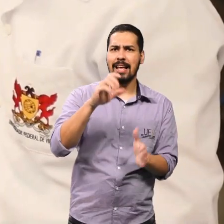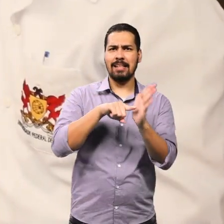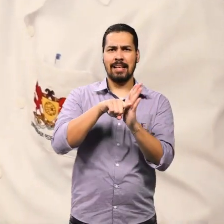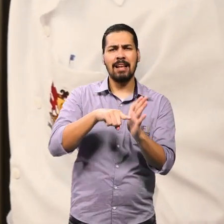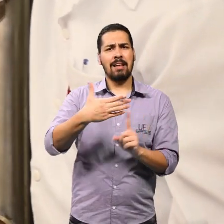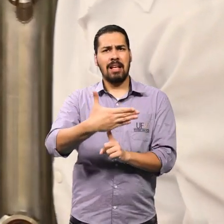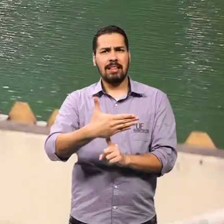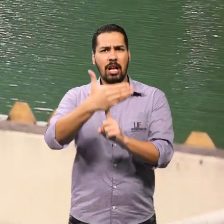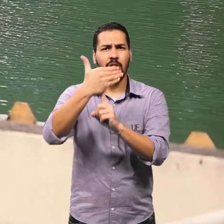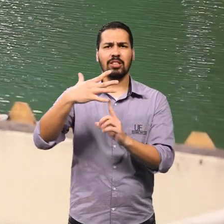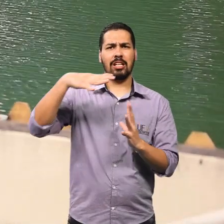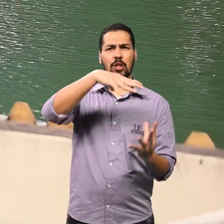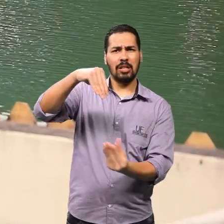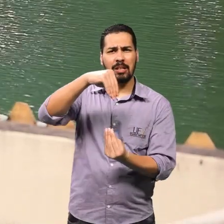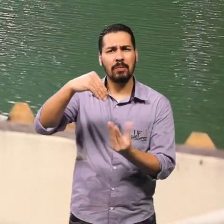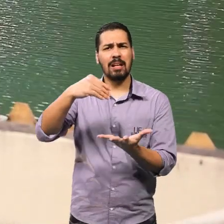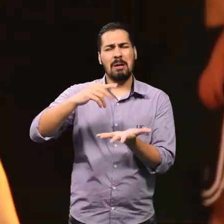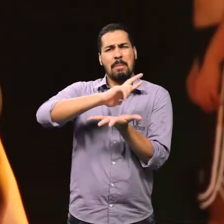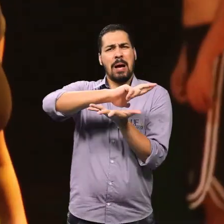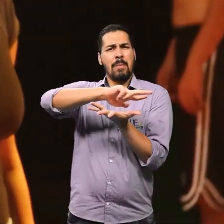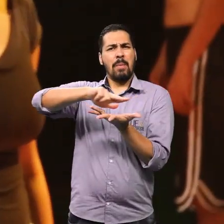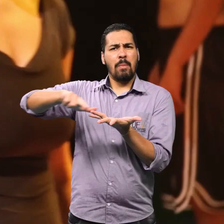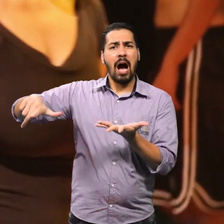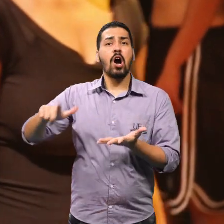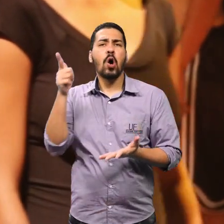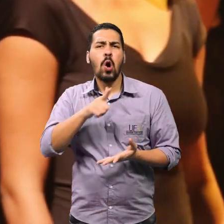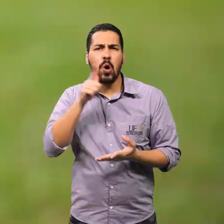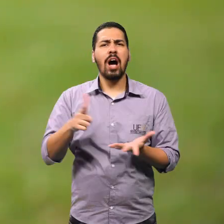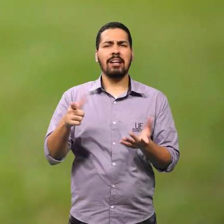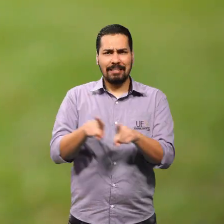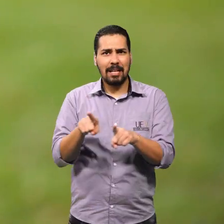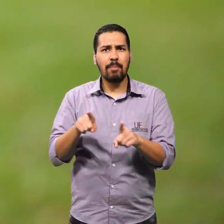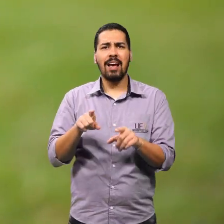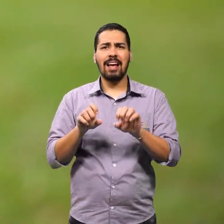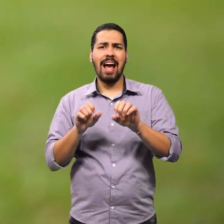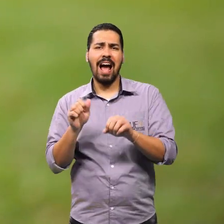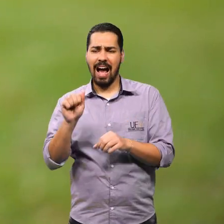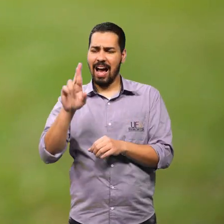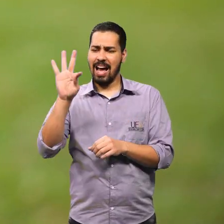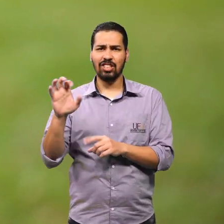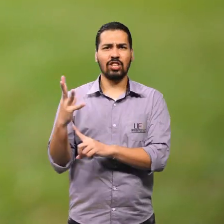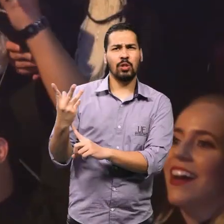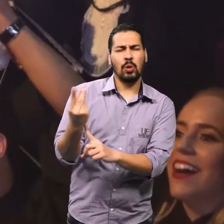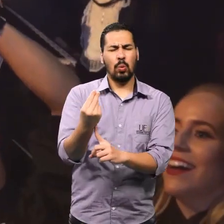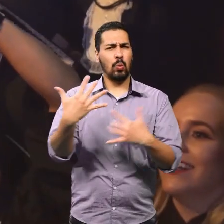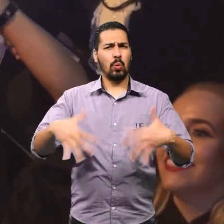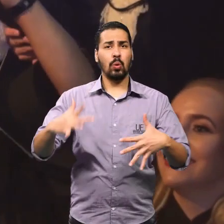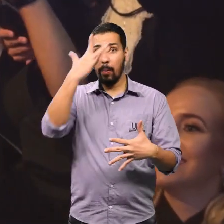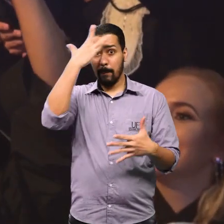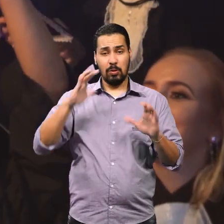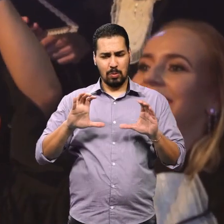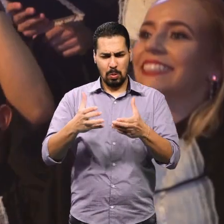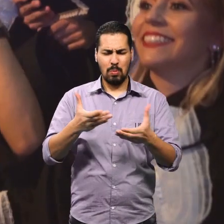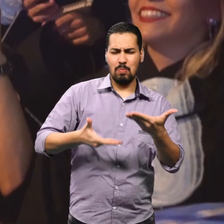na tecnologia e na sustentabilidade. Mostrou suas artes. Ela juntou pessoas. Por isso, a